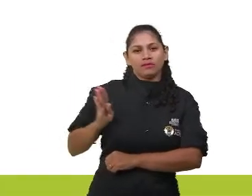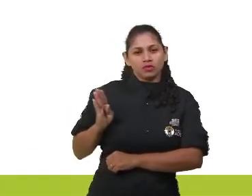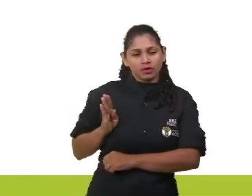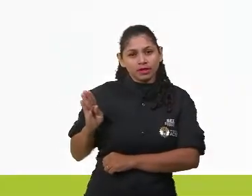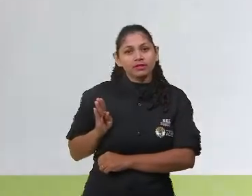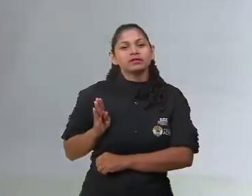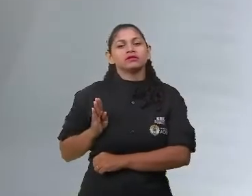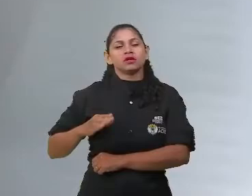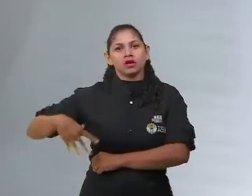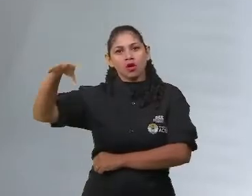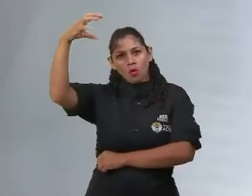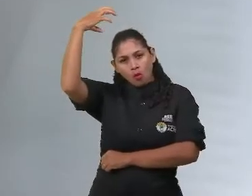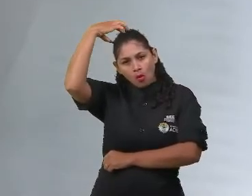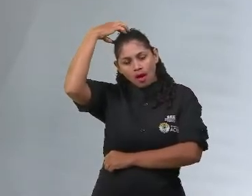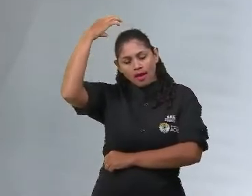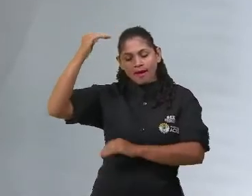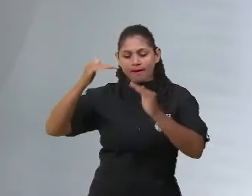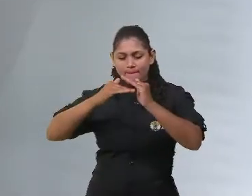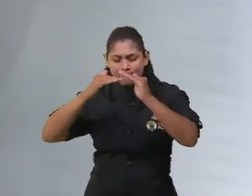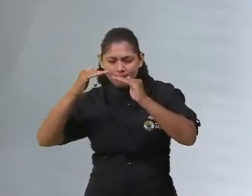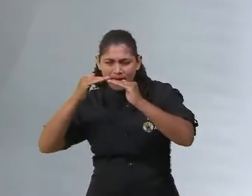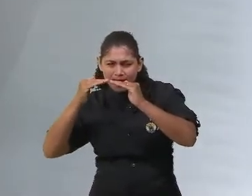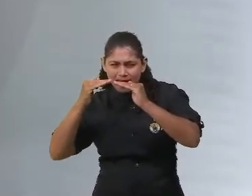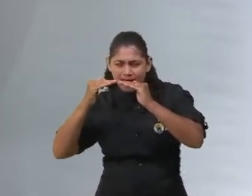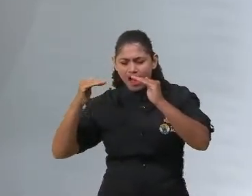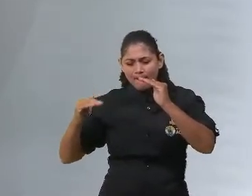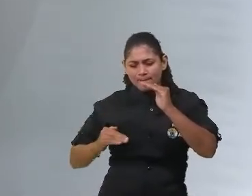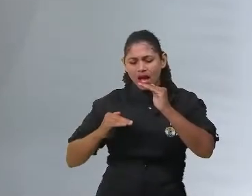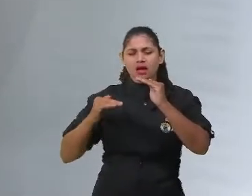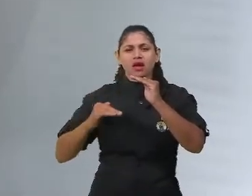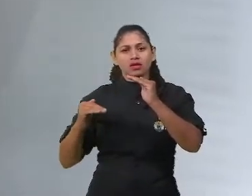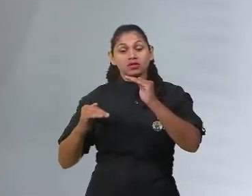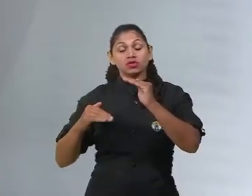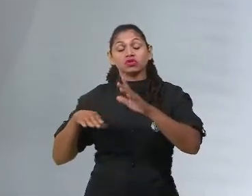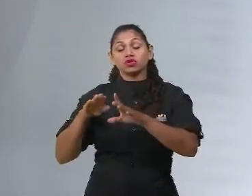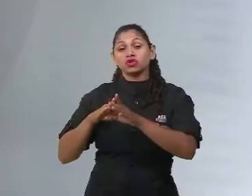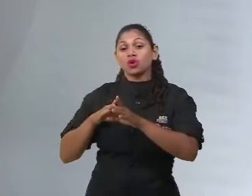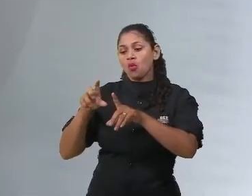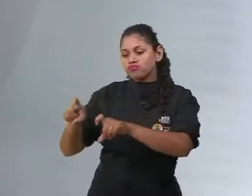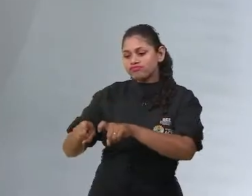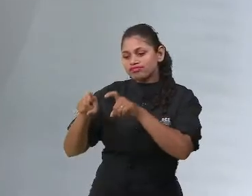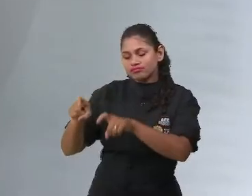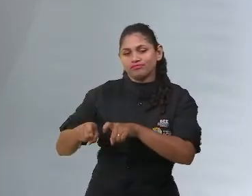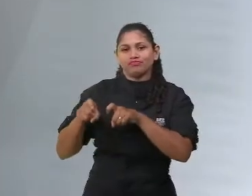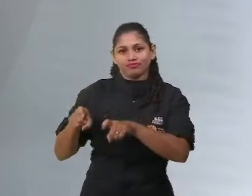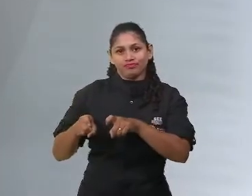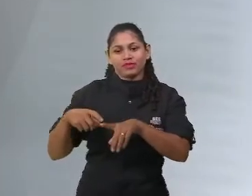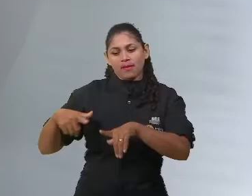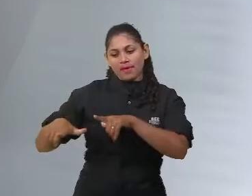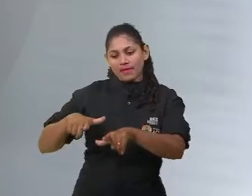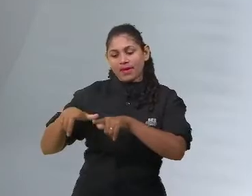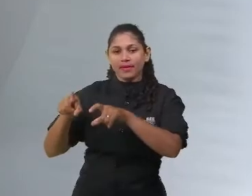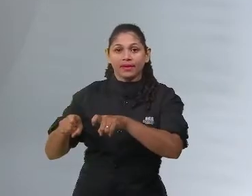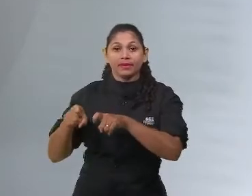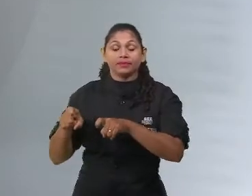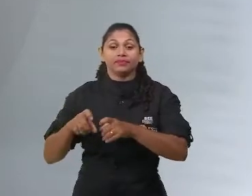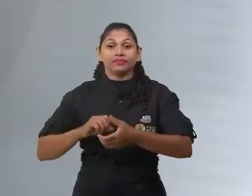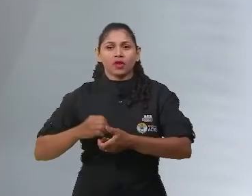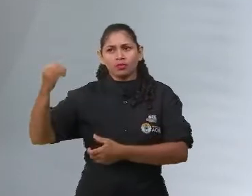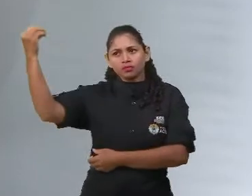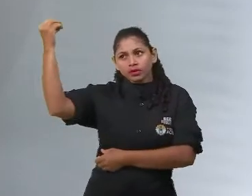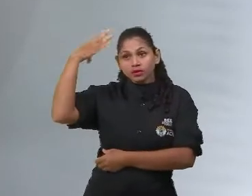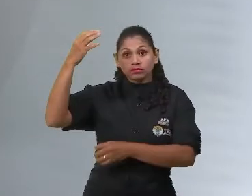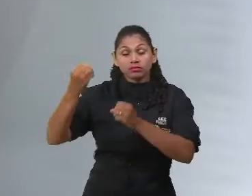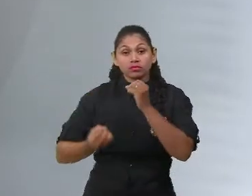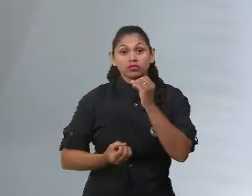tinha os camponeses. Então, essa era a situação em que se encontrava a Europa, no chamado Antigo Regime. Então, o iluminismo ele vai surgir